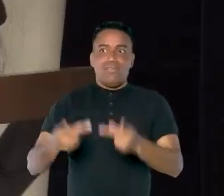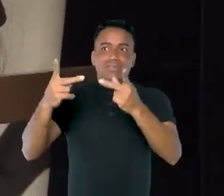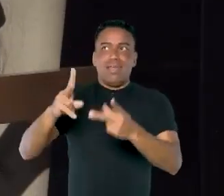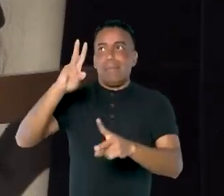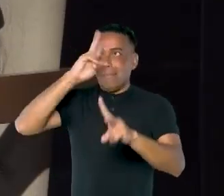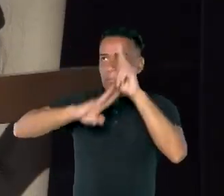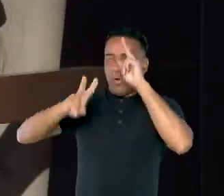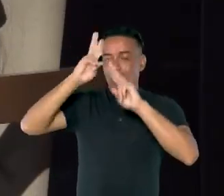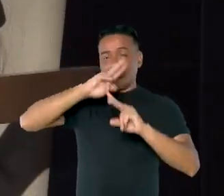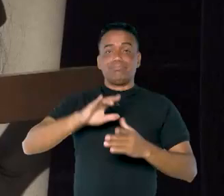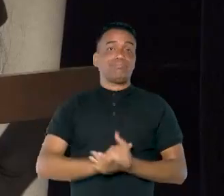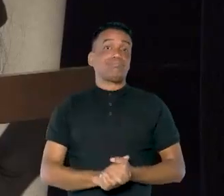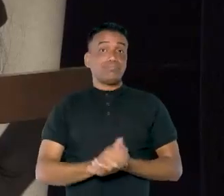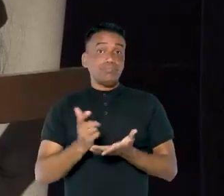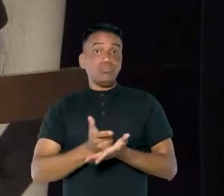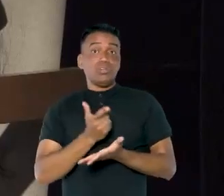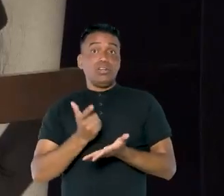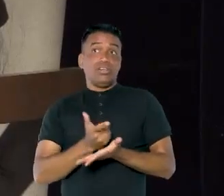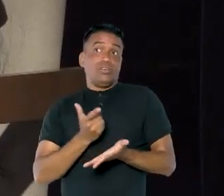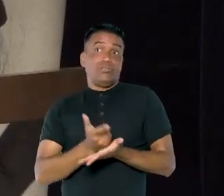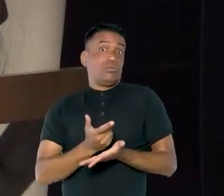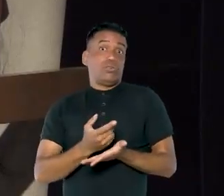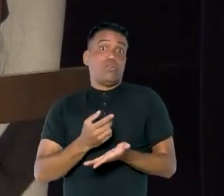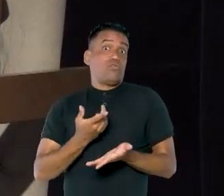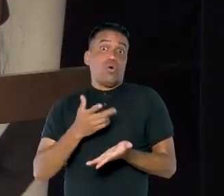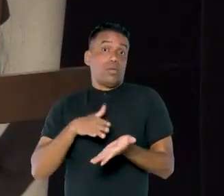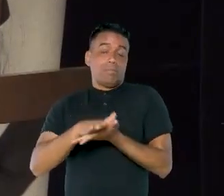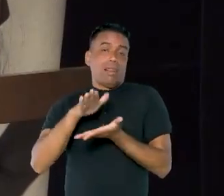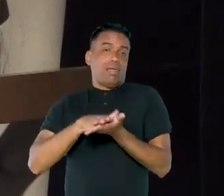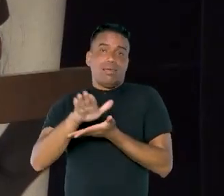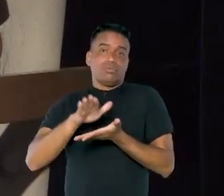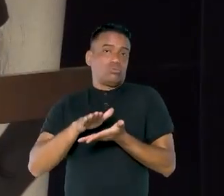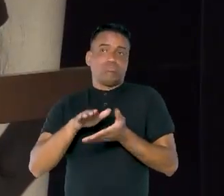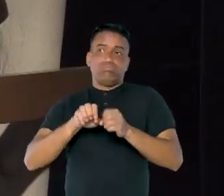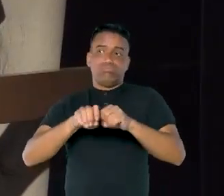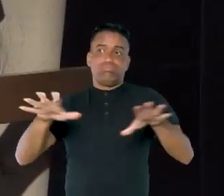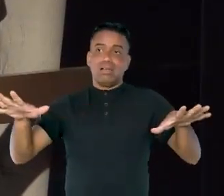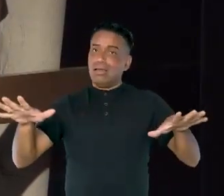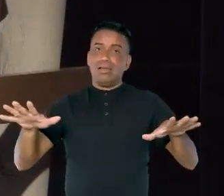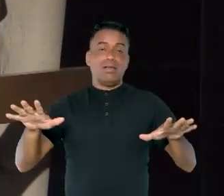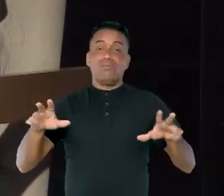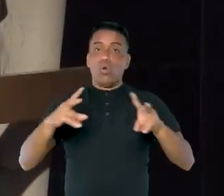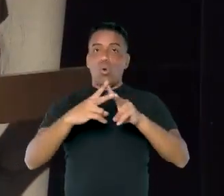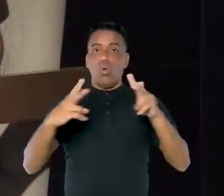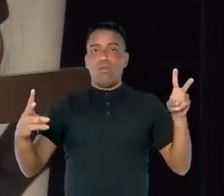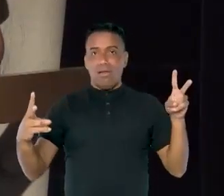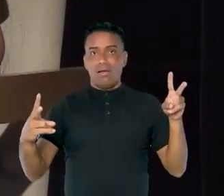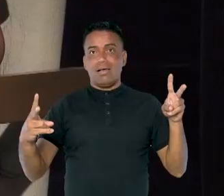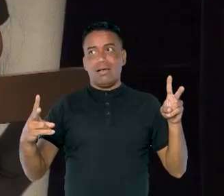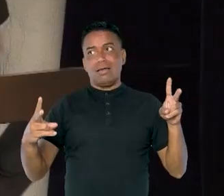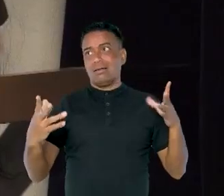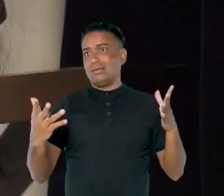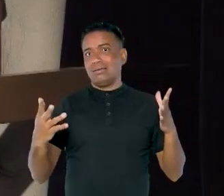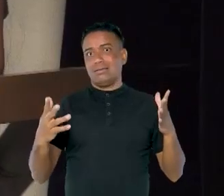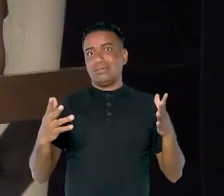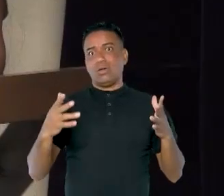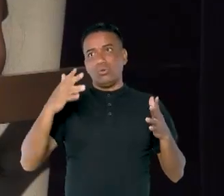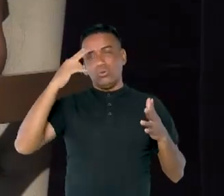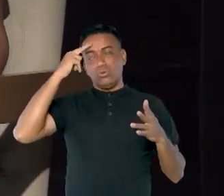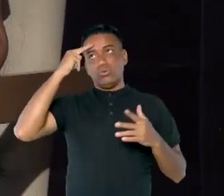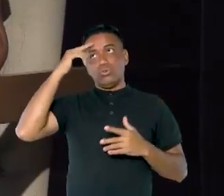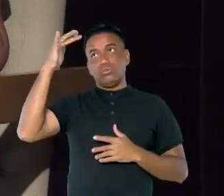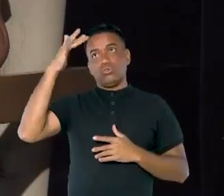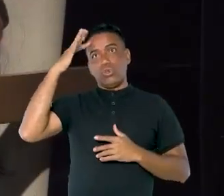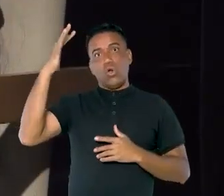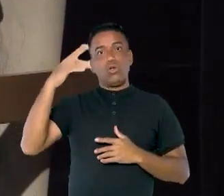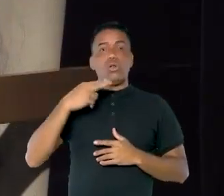Então, a gente deixou o livro, não foi para impressão, a gente deixou em online, né, com esse sonho de que a